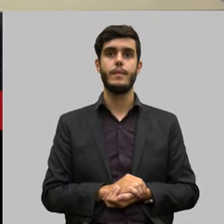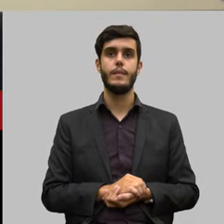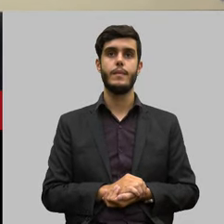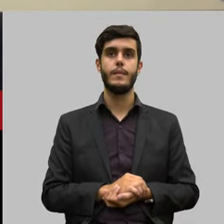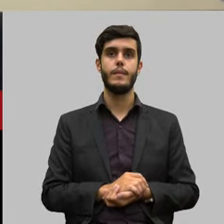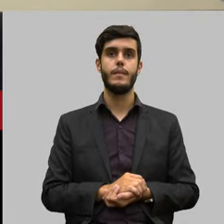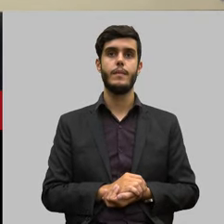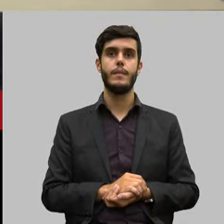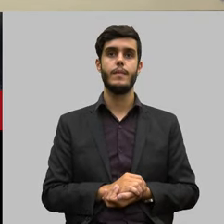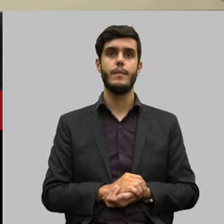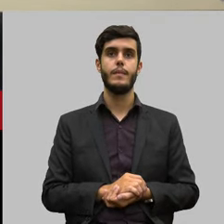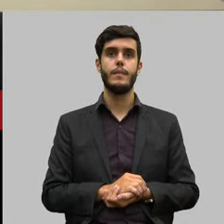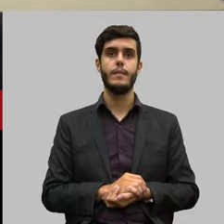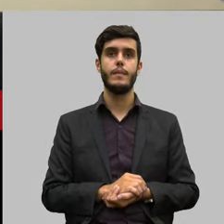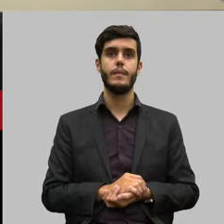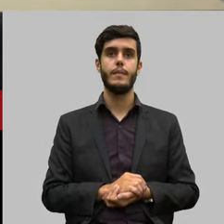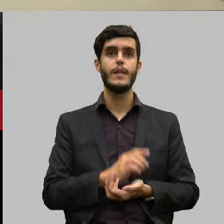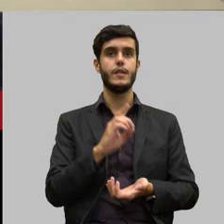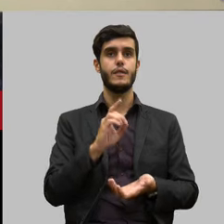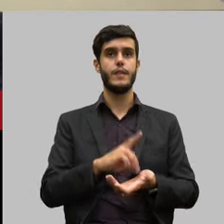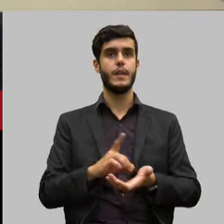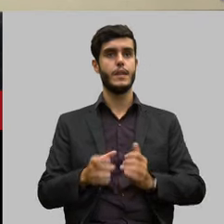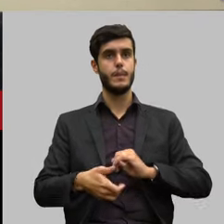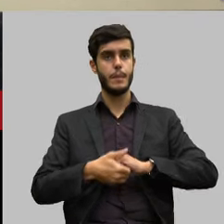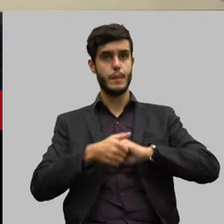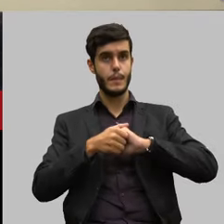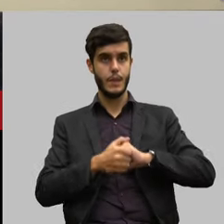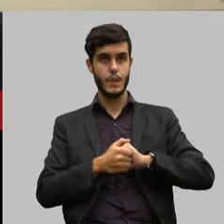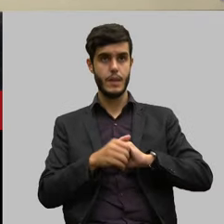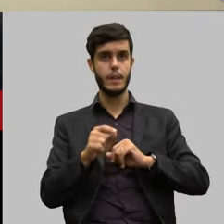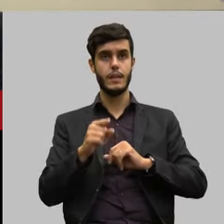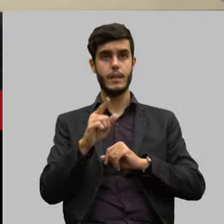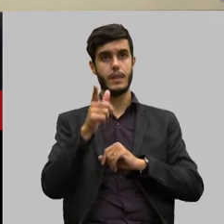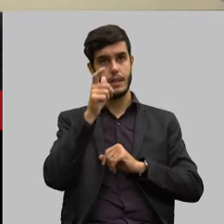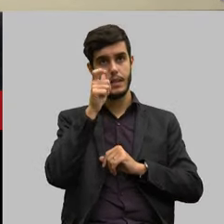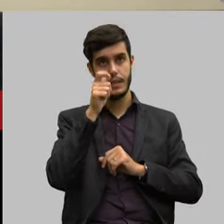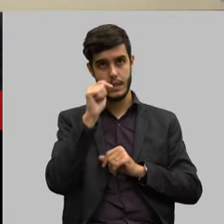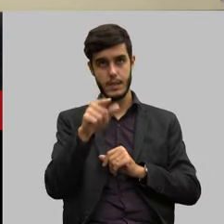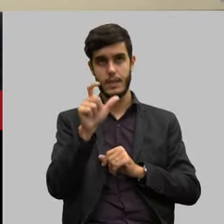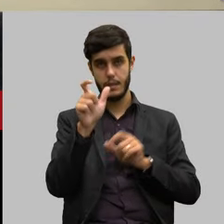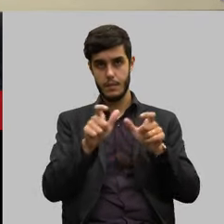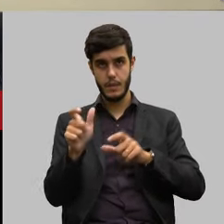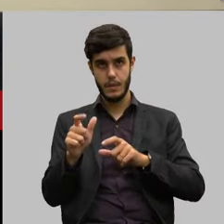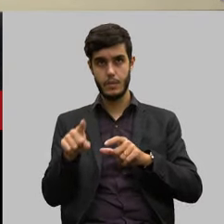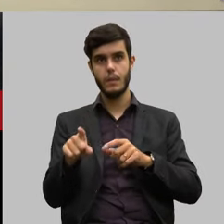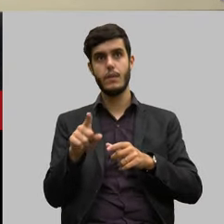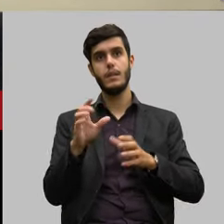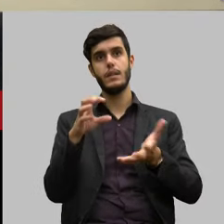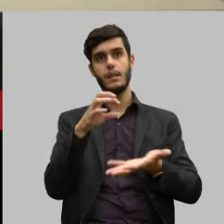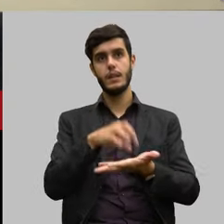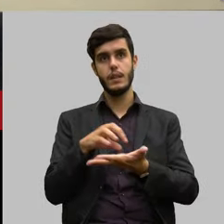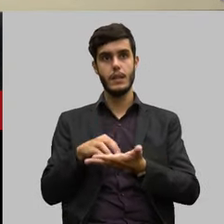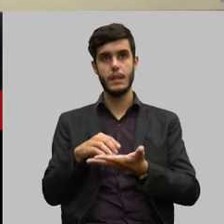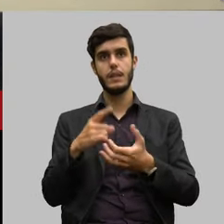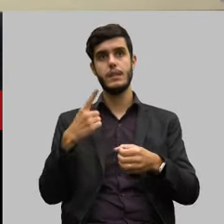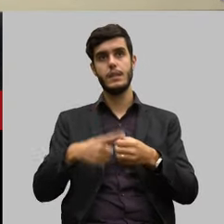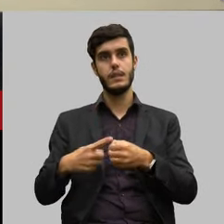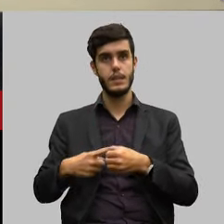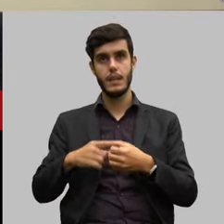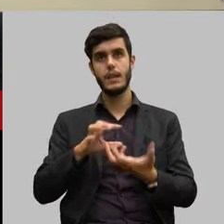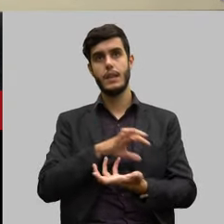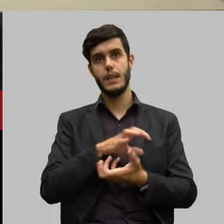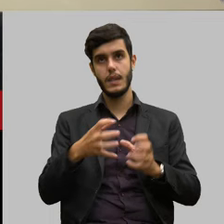realmente é um projeto interessante e passa obrigações de escola para os municípios mas com grandes recursos para reforma